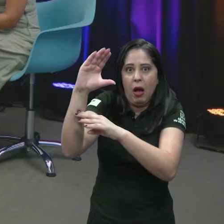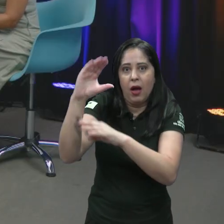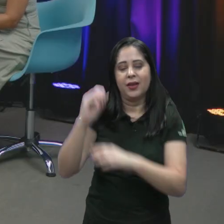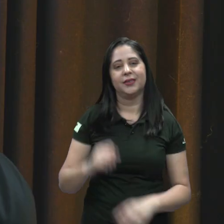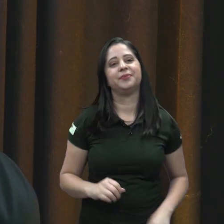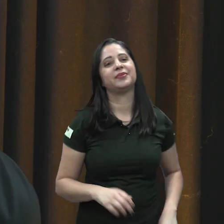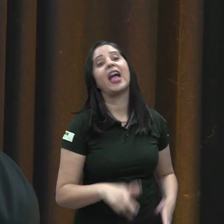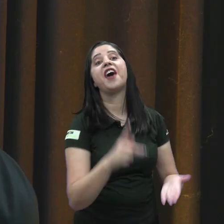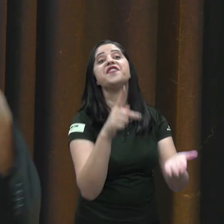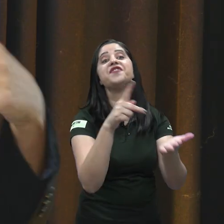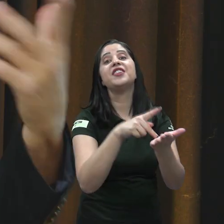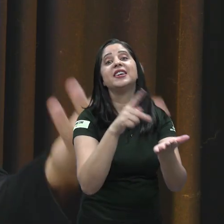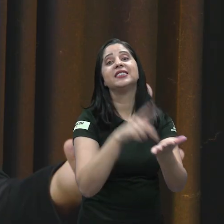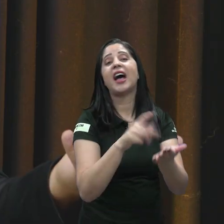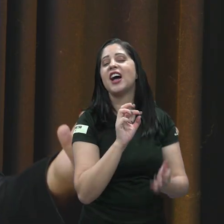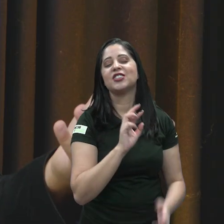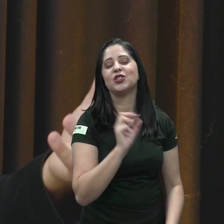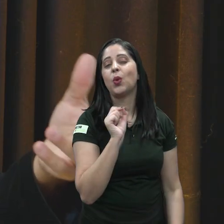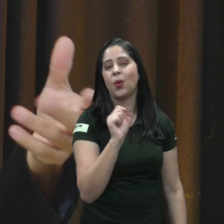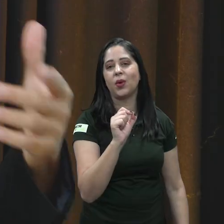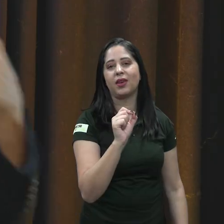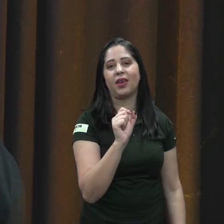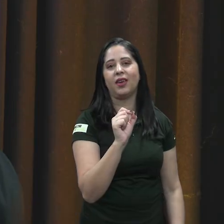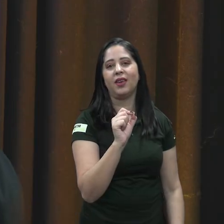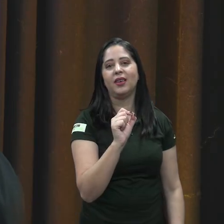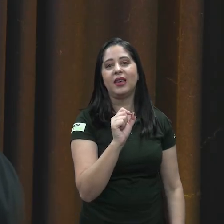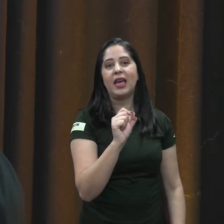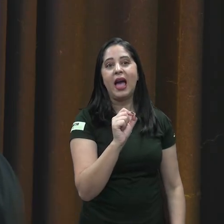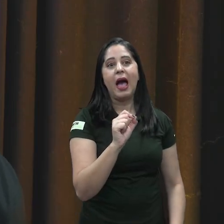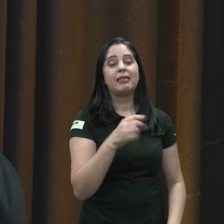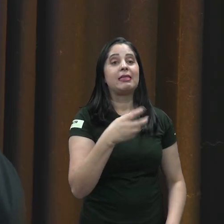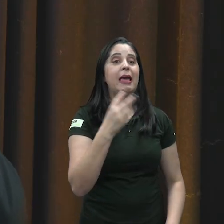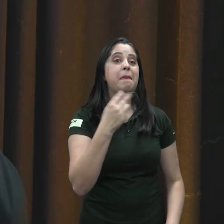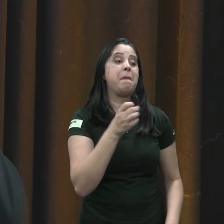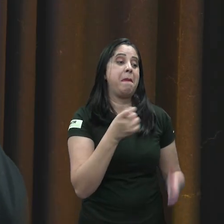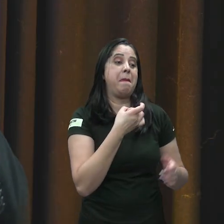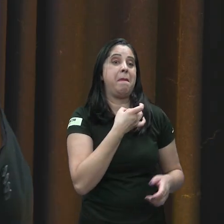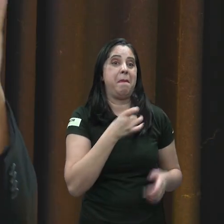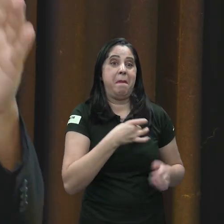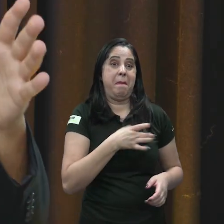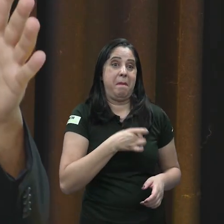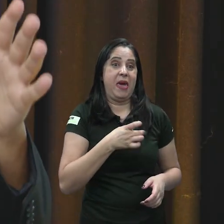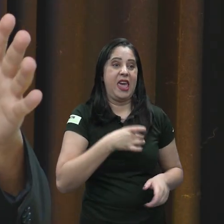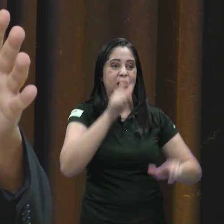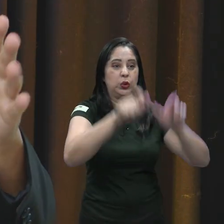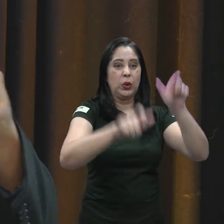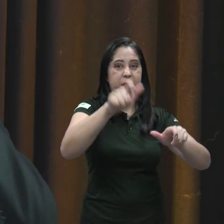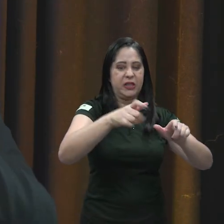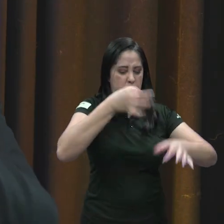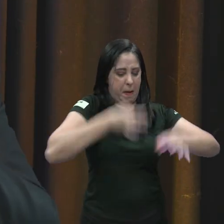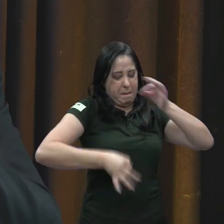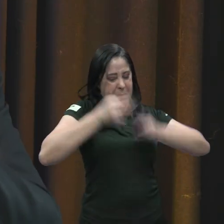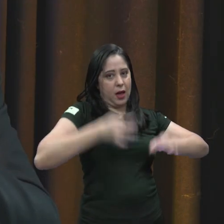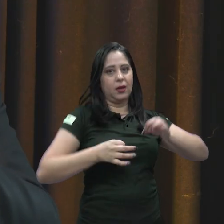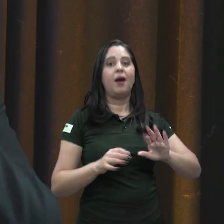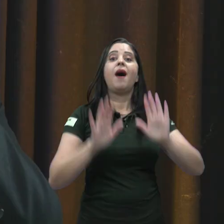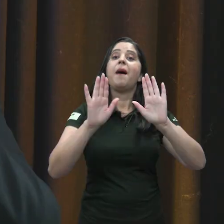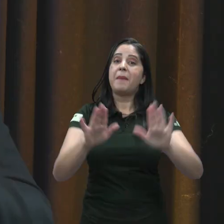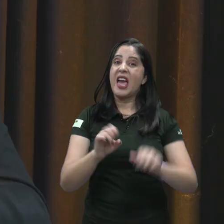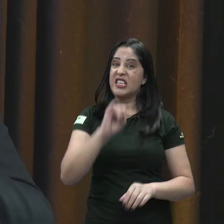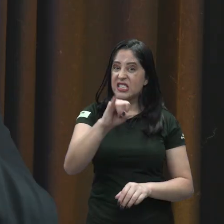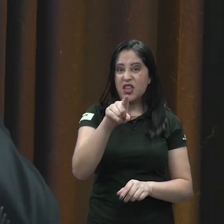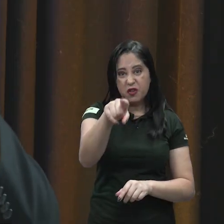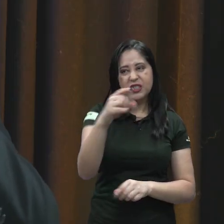medo que nós temos não é nem da exposição, na verdade nós temos o medo do julgamento. E entenda uma coisa, vão te julgar